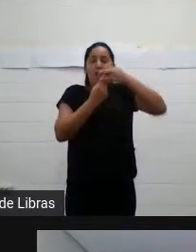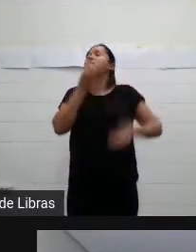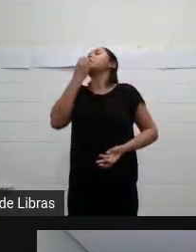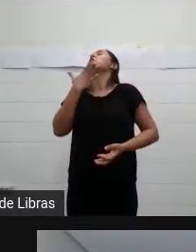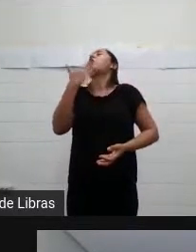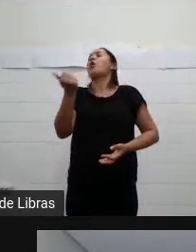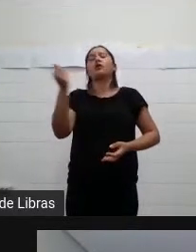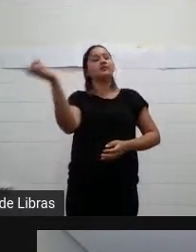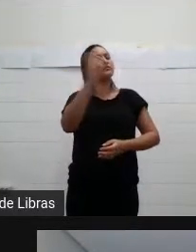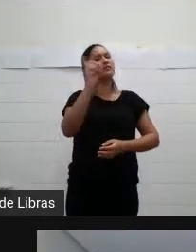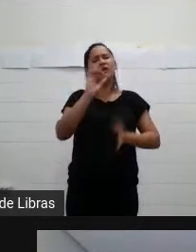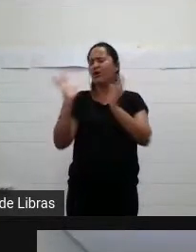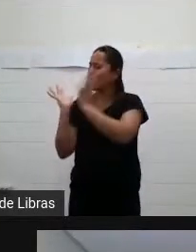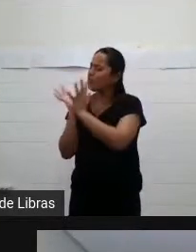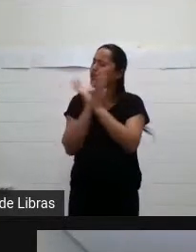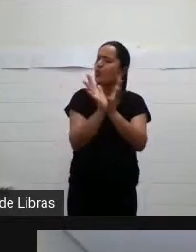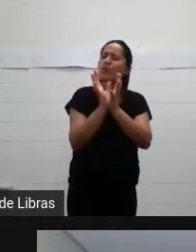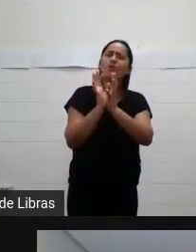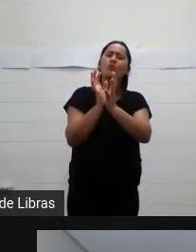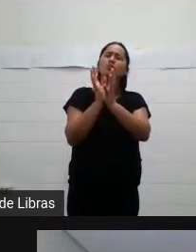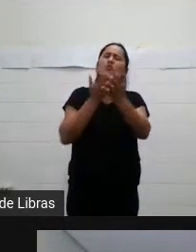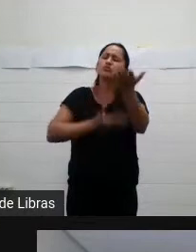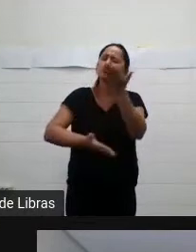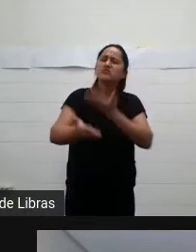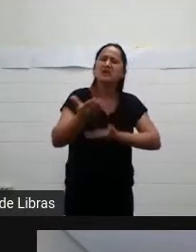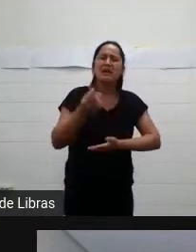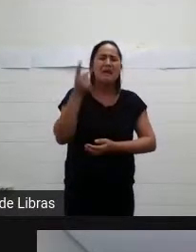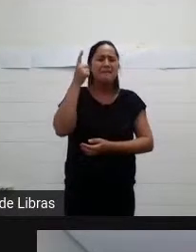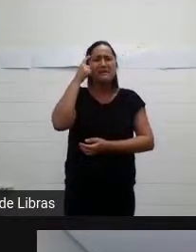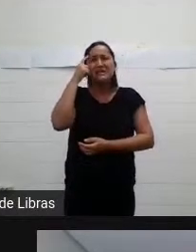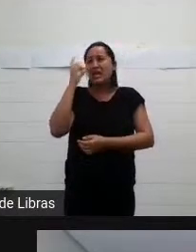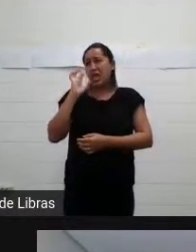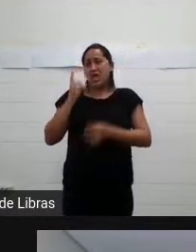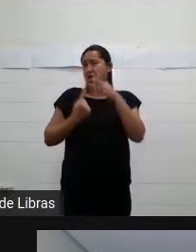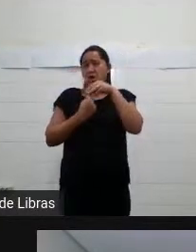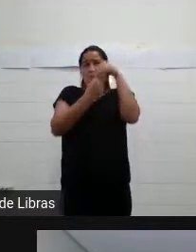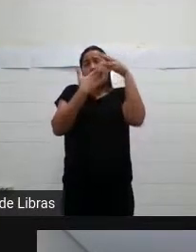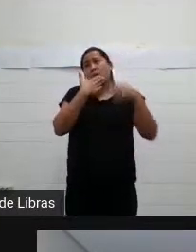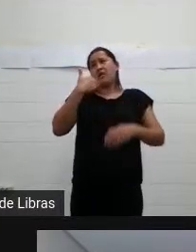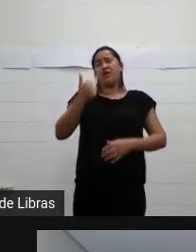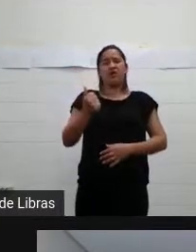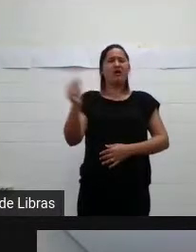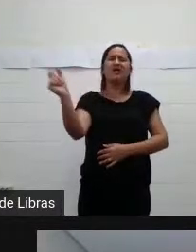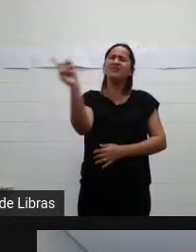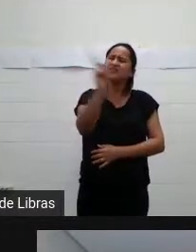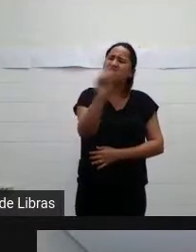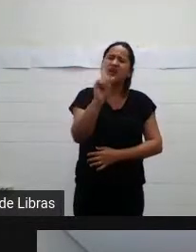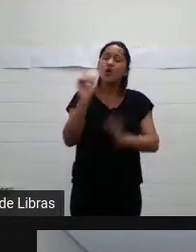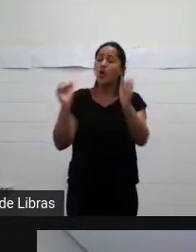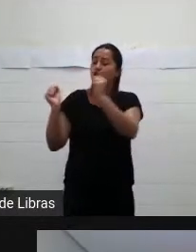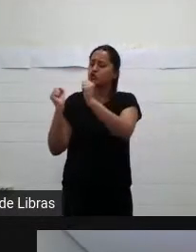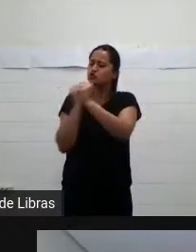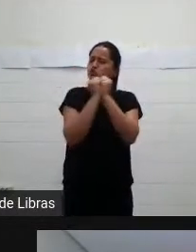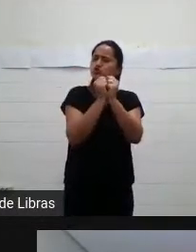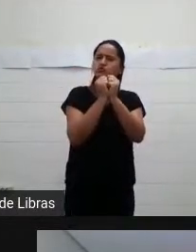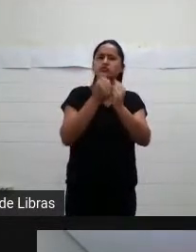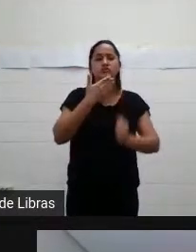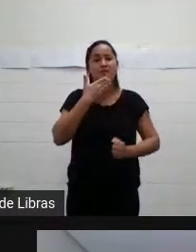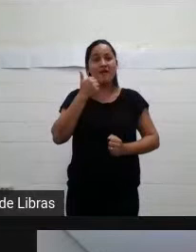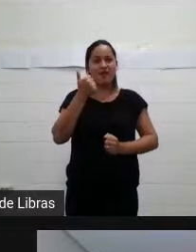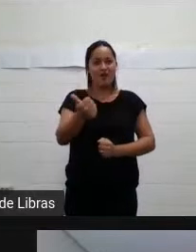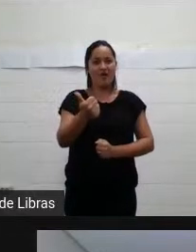para o coletivo. É muito pequeno pensar nas individualidades, mas é muito grande pensar